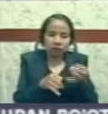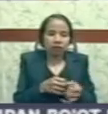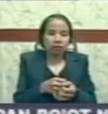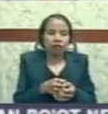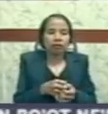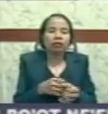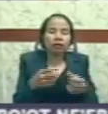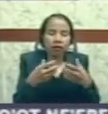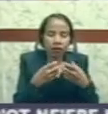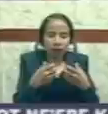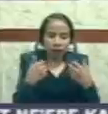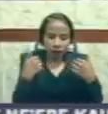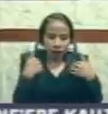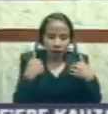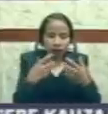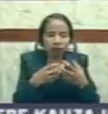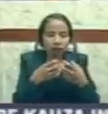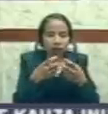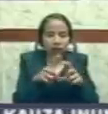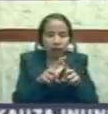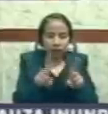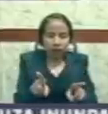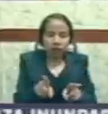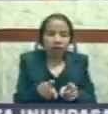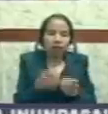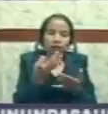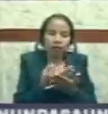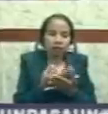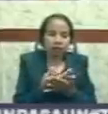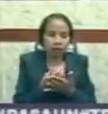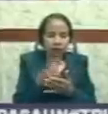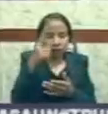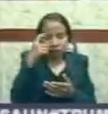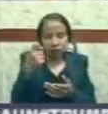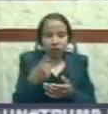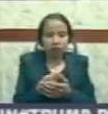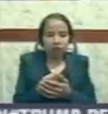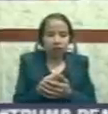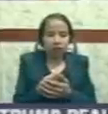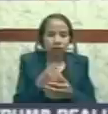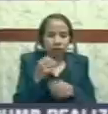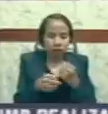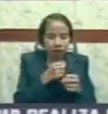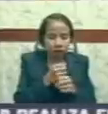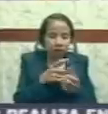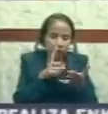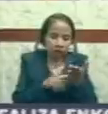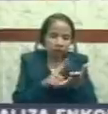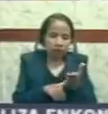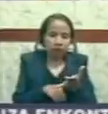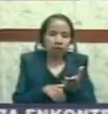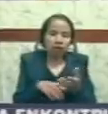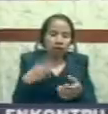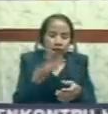Hancata e a diferença e discrepância entre o número de fundos autônomos roida, né? Tamba, período de debate, né? E se recolhe as